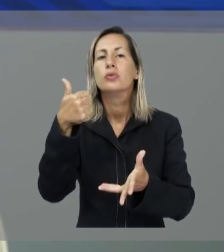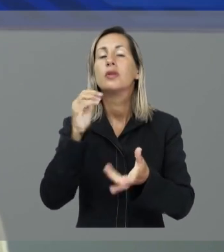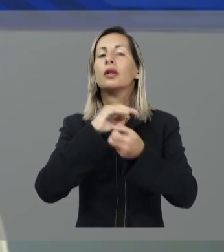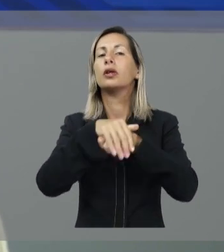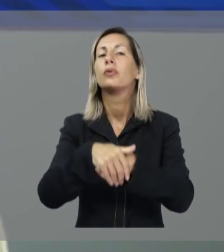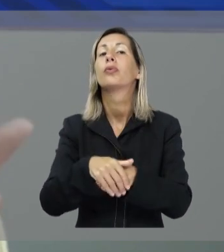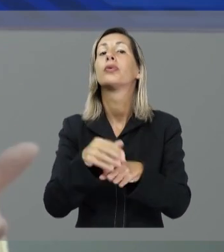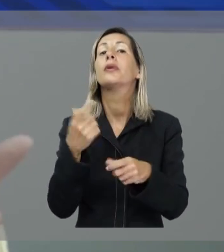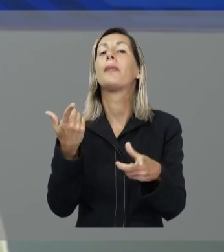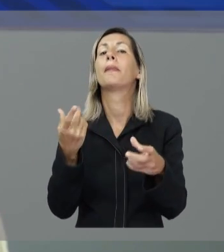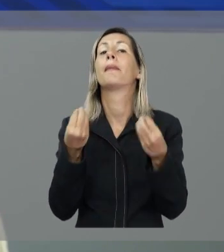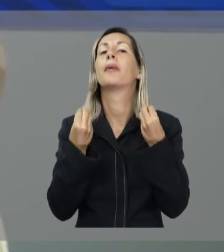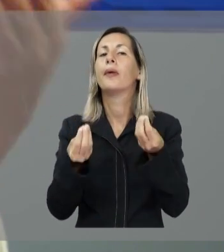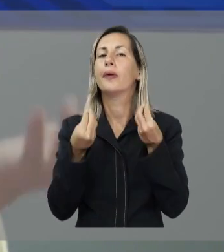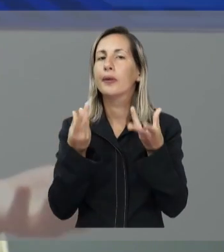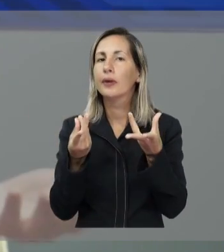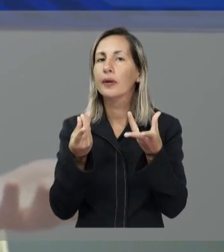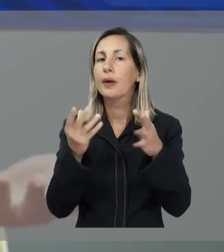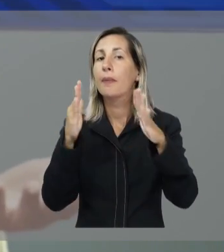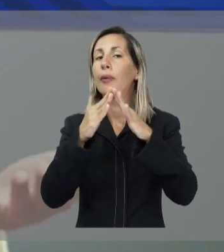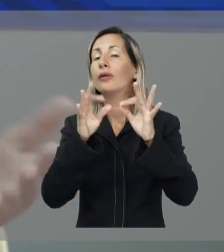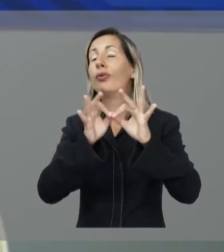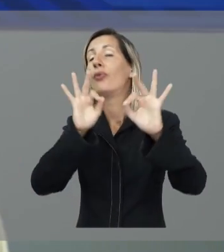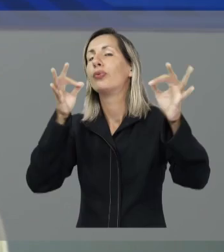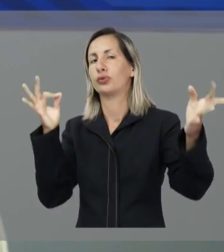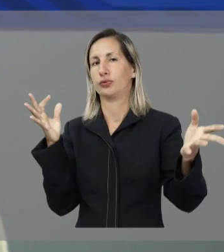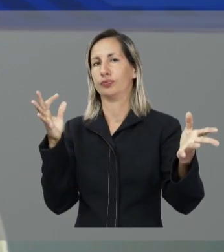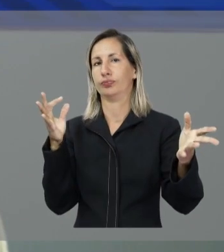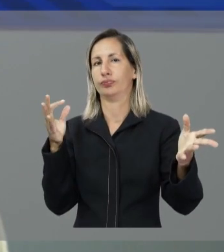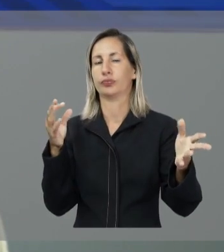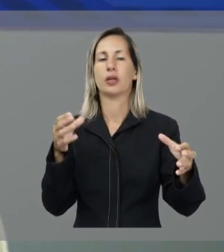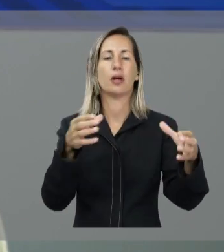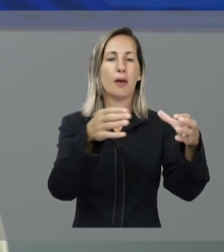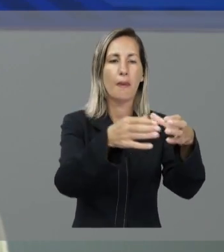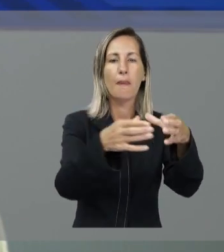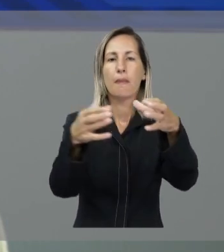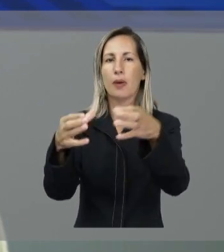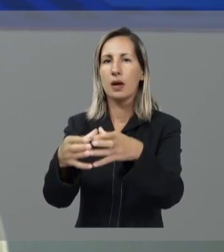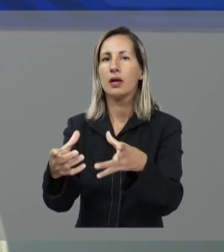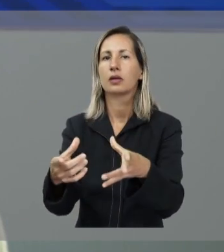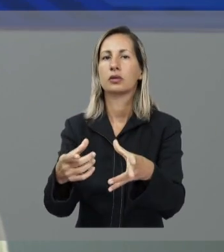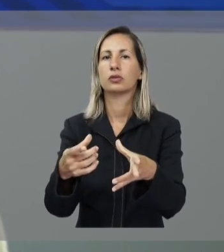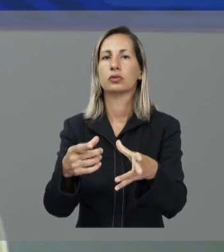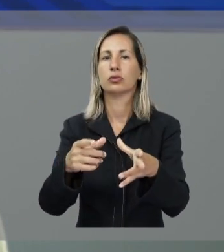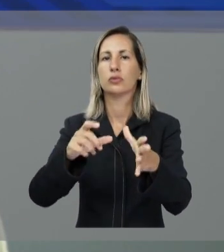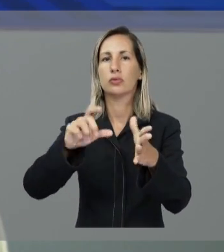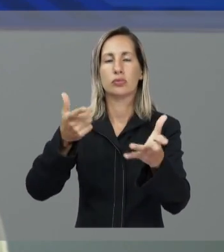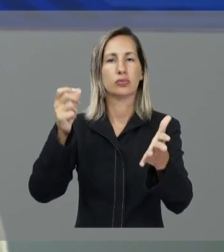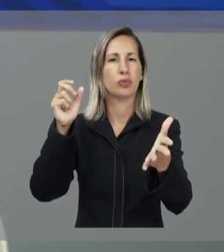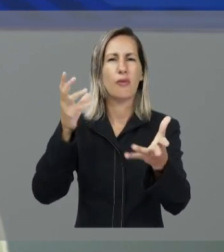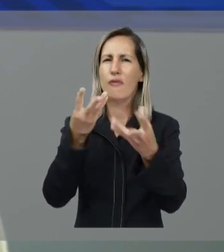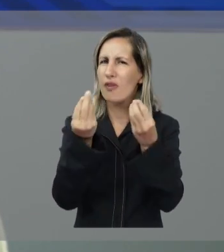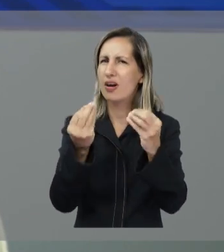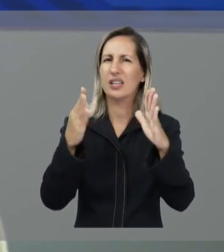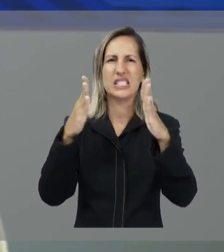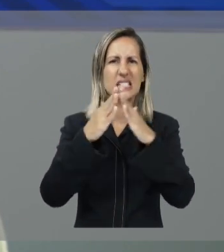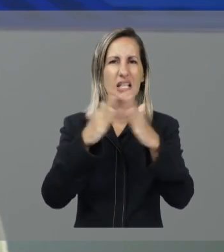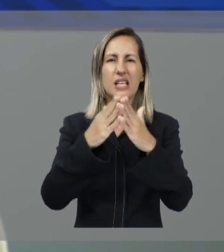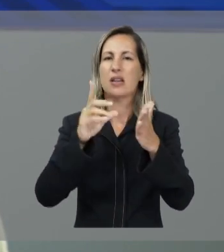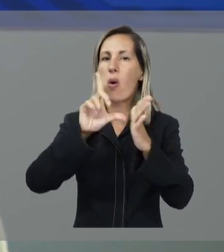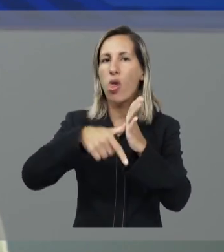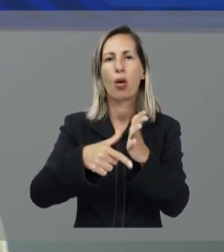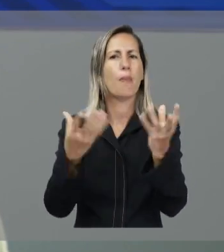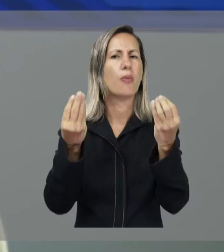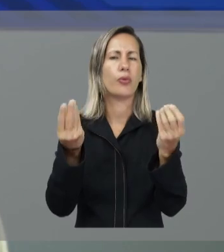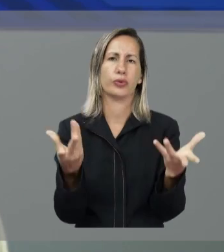da noite, se não mora lá? Às vezes mora bem distante, né? Então, esses bairros, a incidência de arrombamento, sobretudo em casas que têm idosos, é